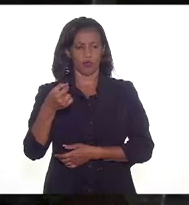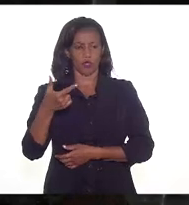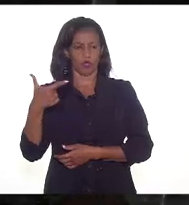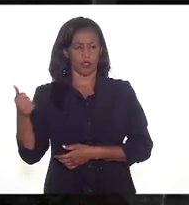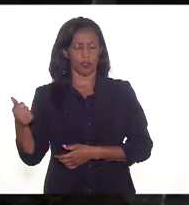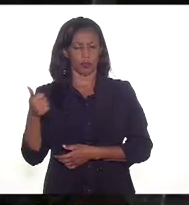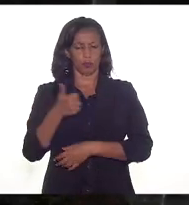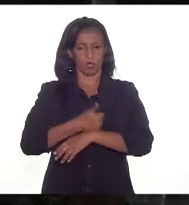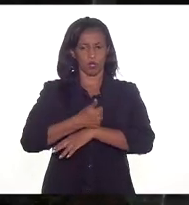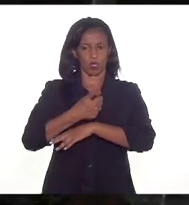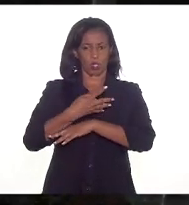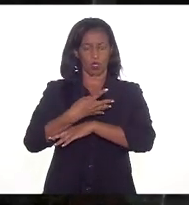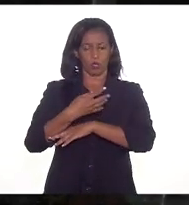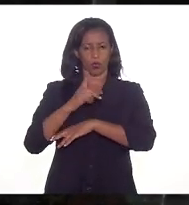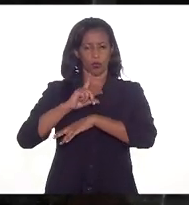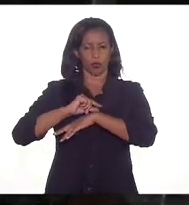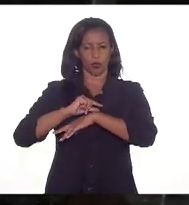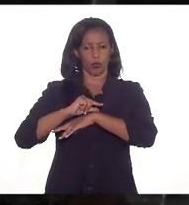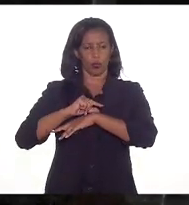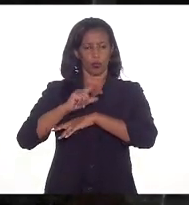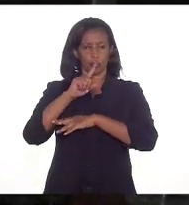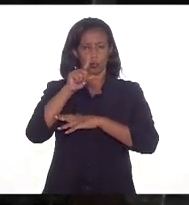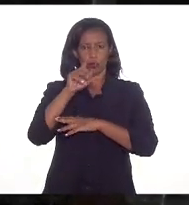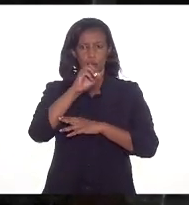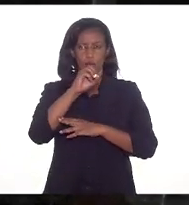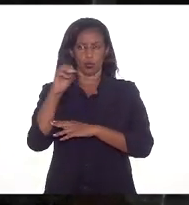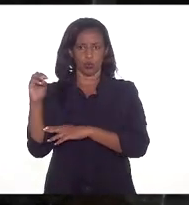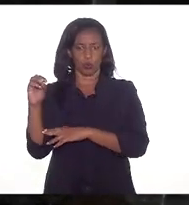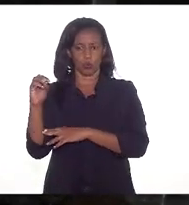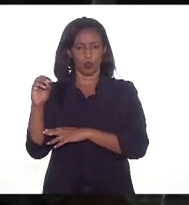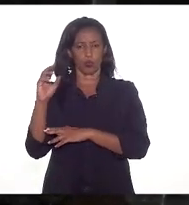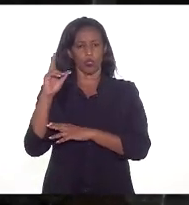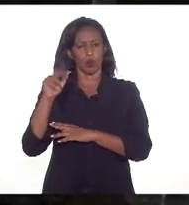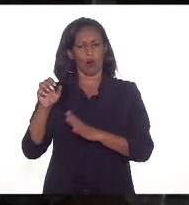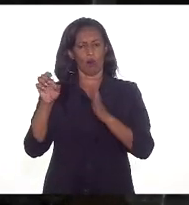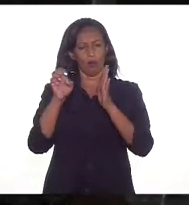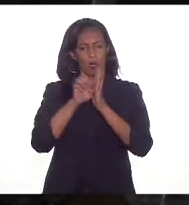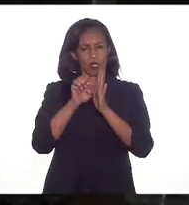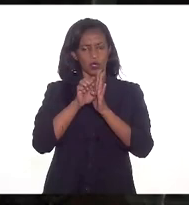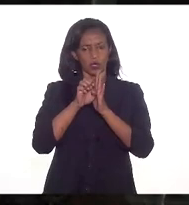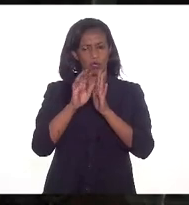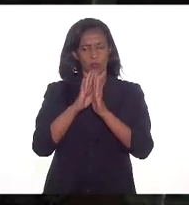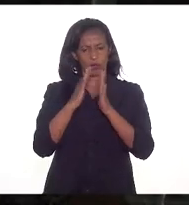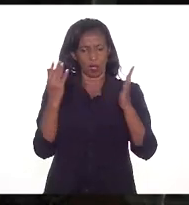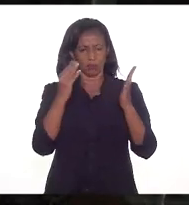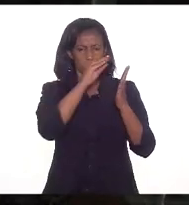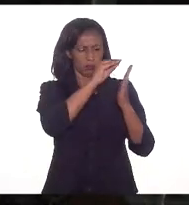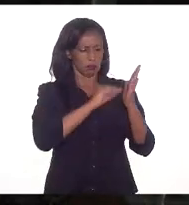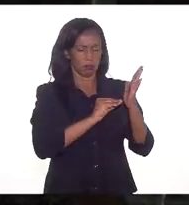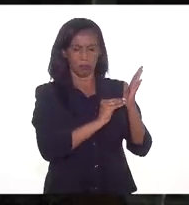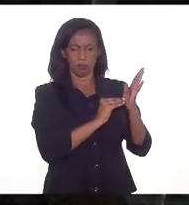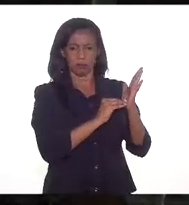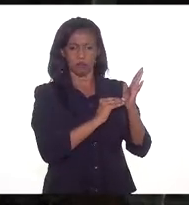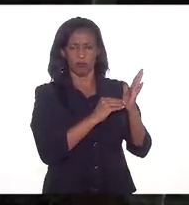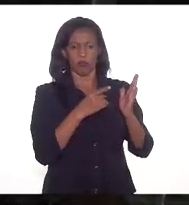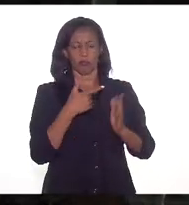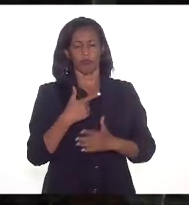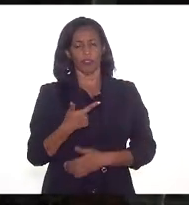horas, através da plataforma Zoom, conforme o edital publicado em 29 de abril de 2021.